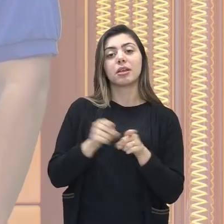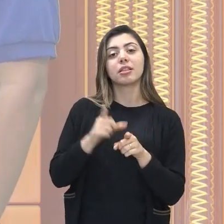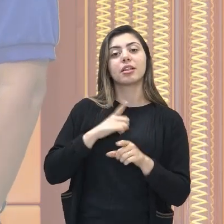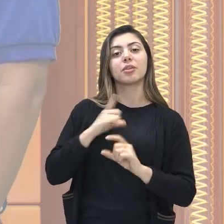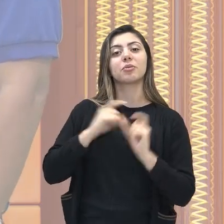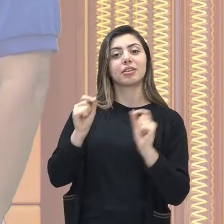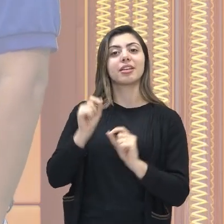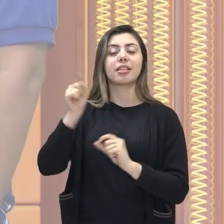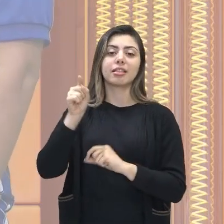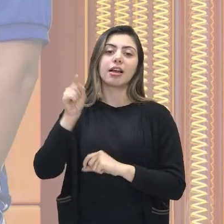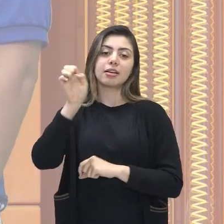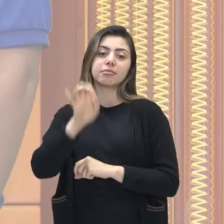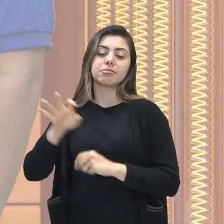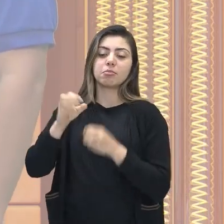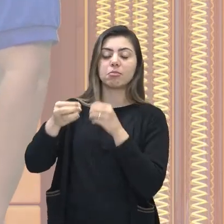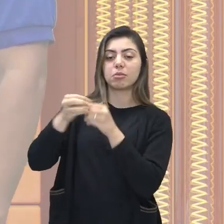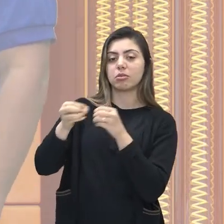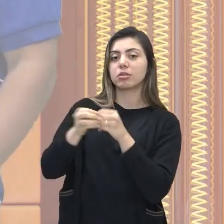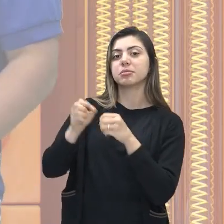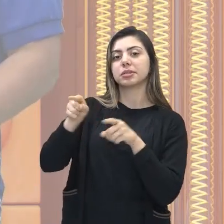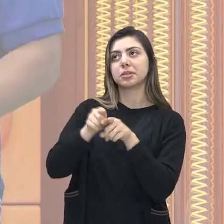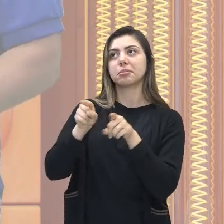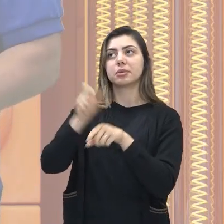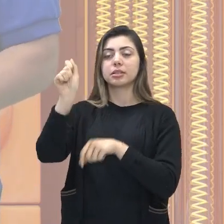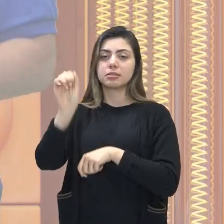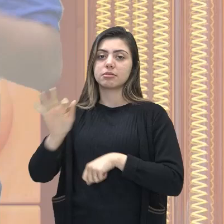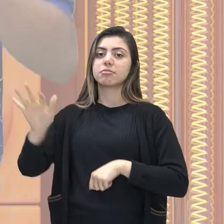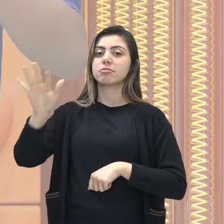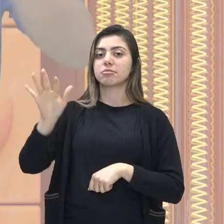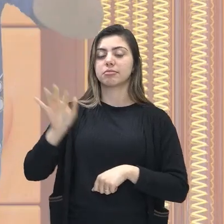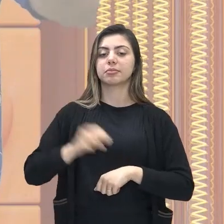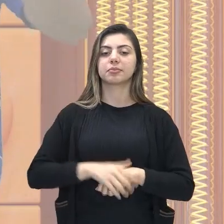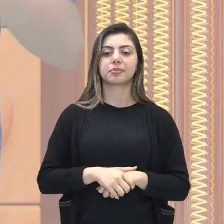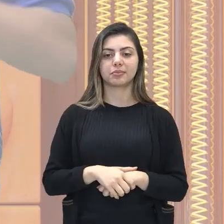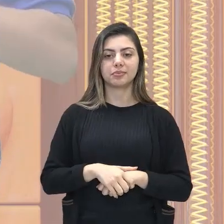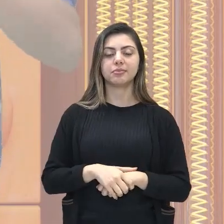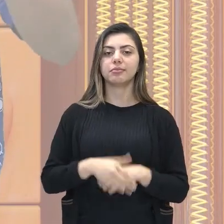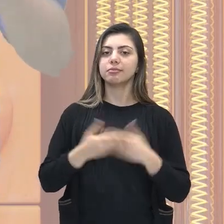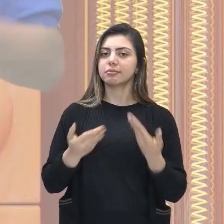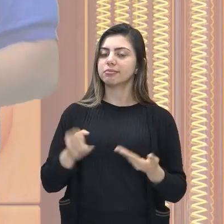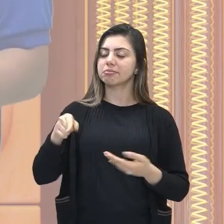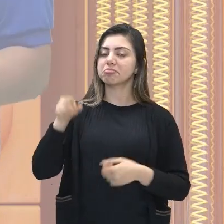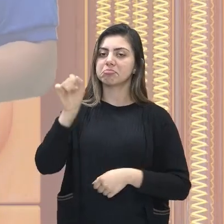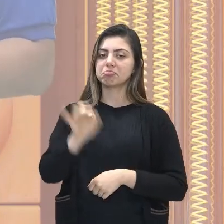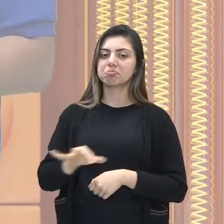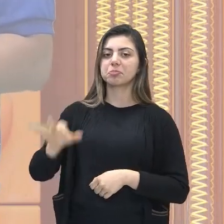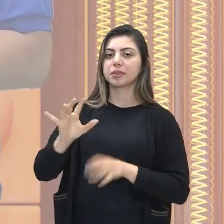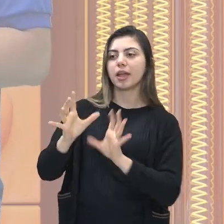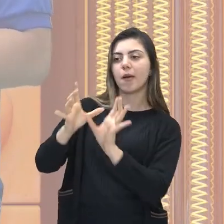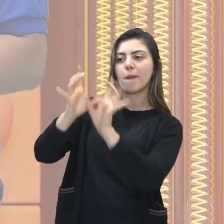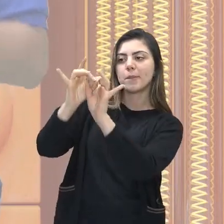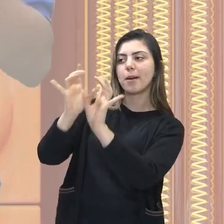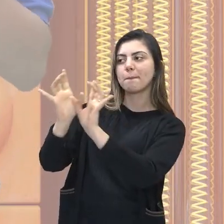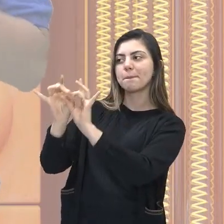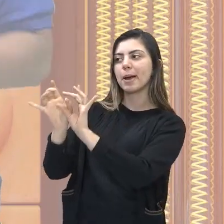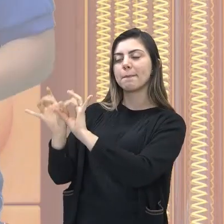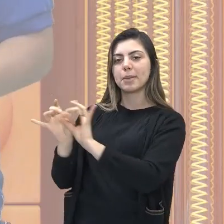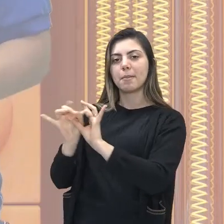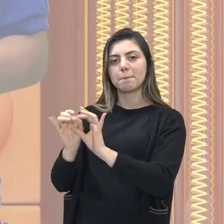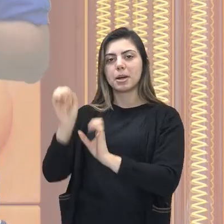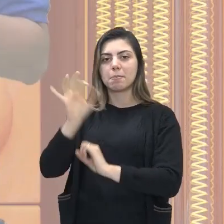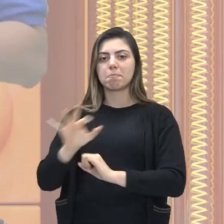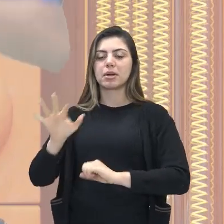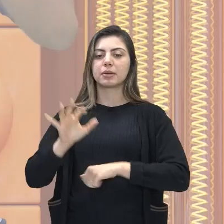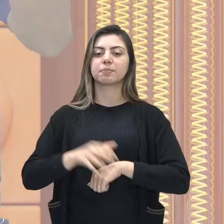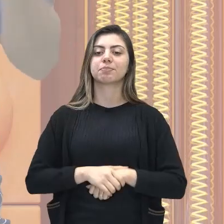Médio nesse sentido aqui, né, no sentido nordeste aqui da África. Então é uma área ali que tem uma conexão com essas partes aí do